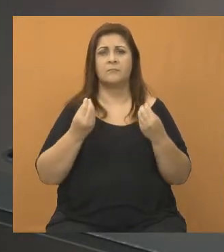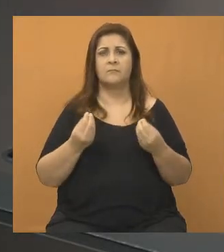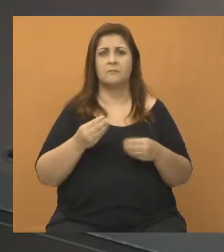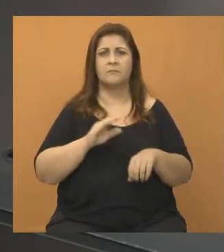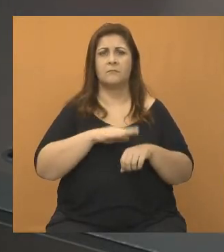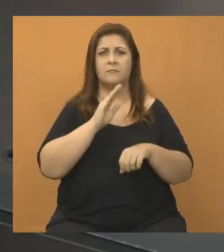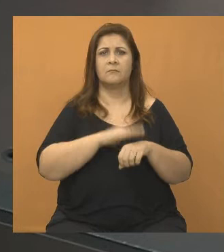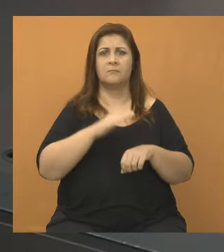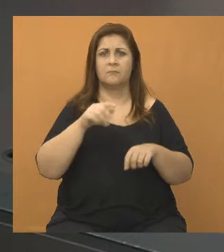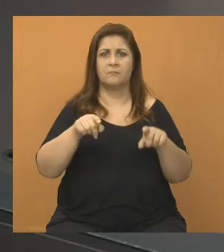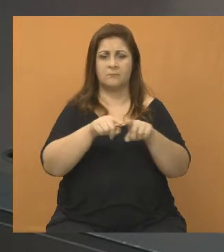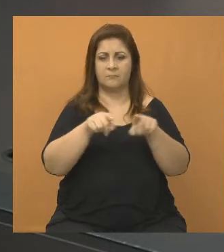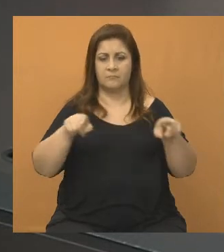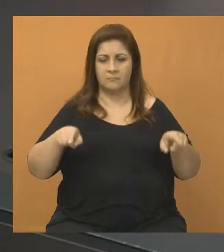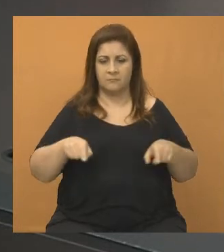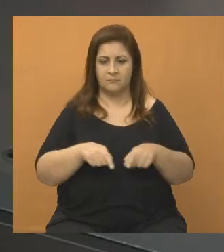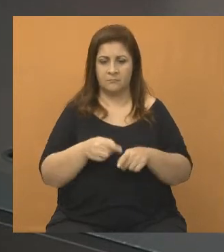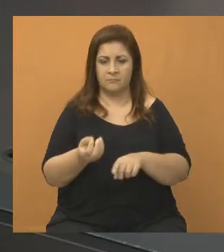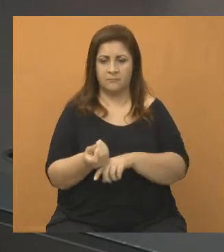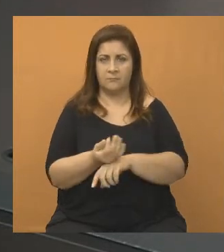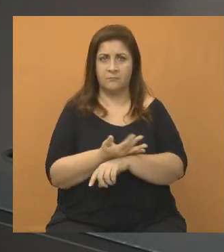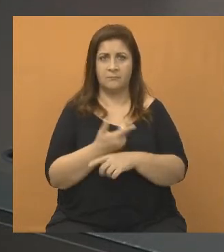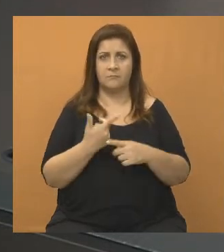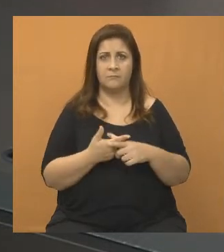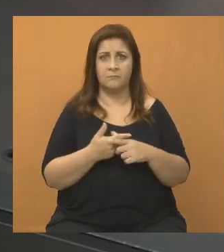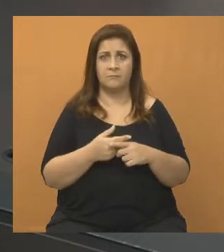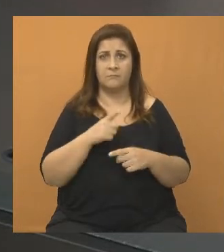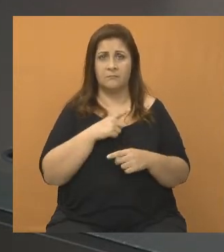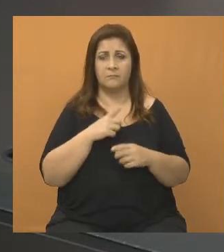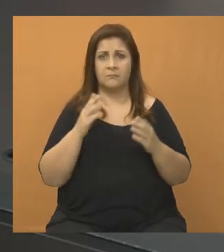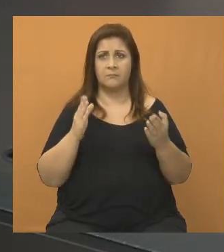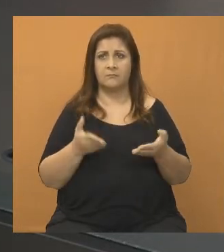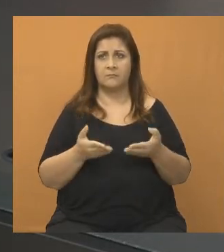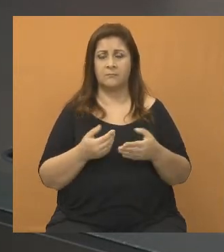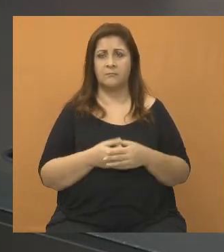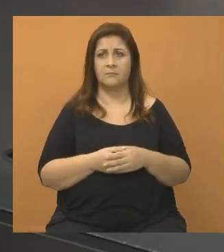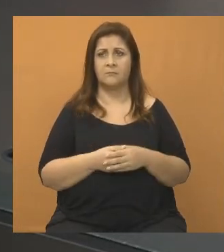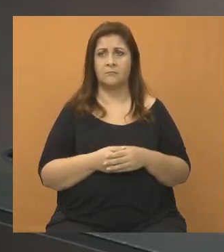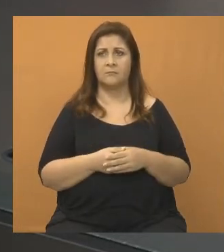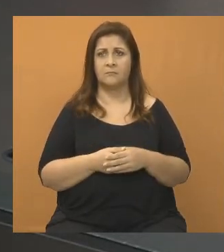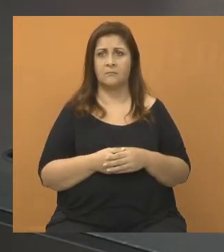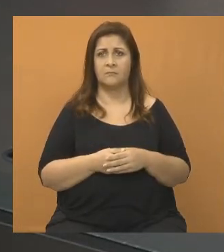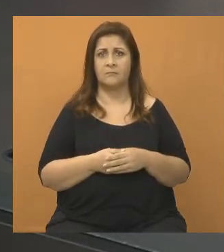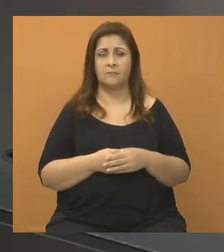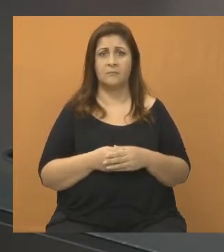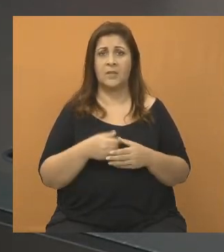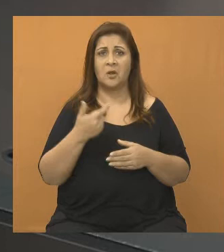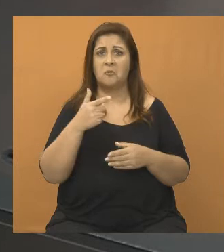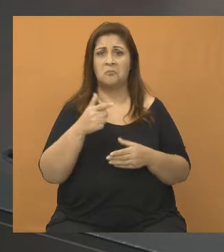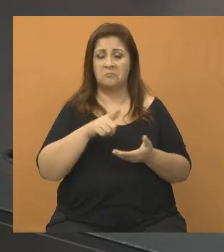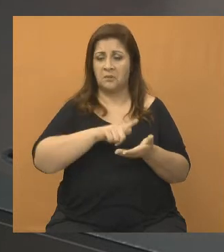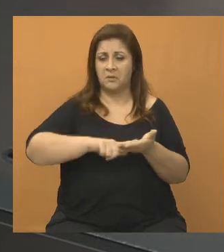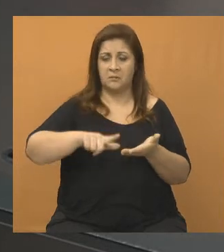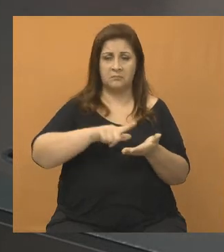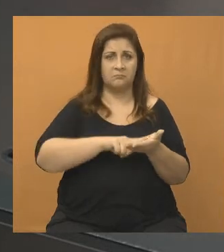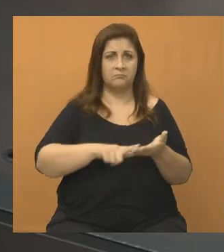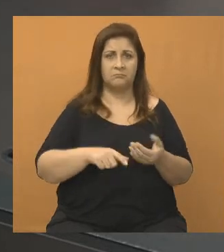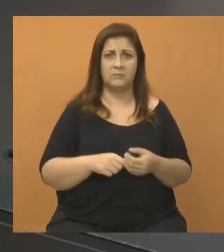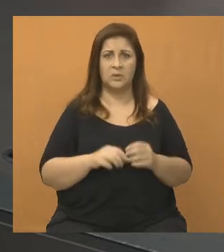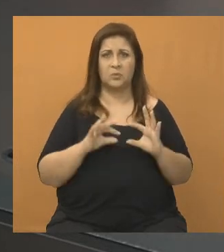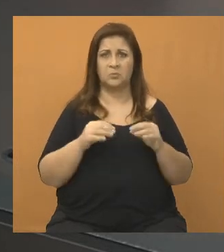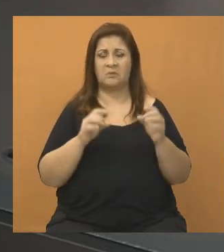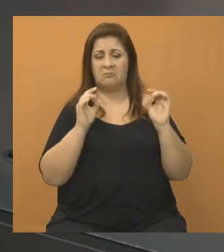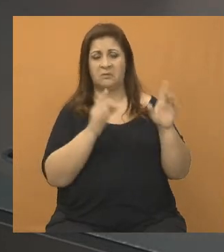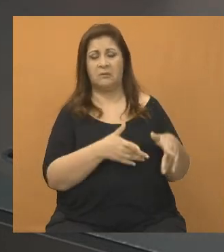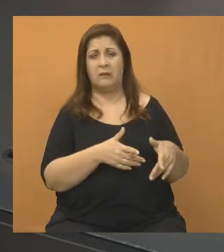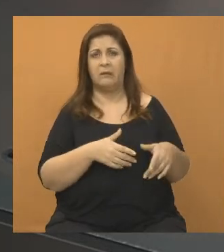praças construídas, sendo que as que já estão construídas não estão conseguindo ter manutenções, muitas delas, com relação à